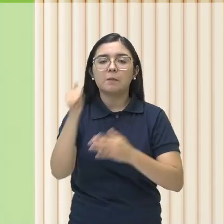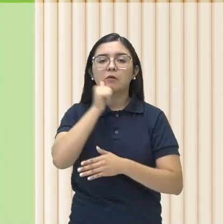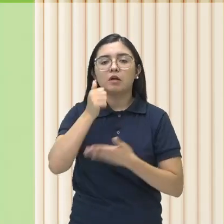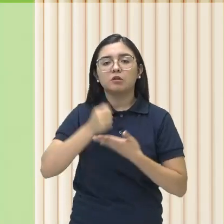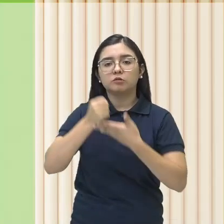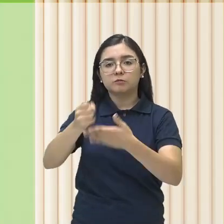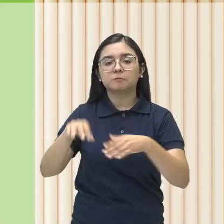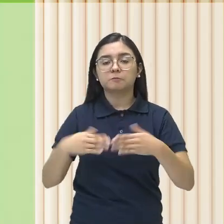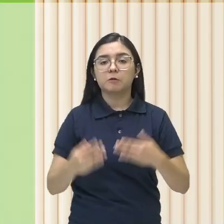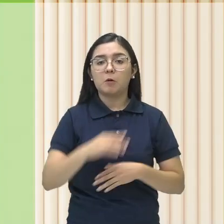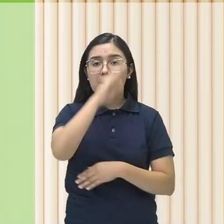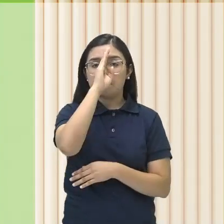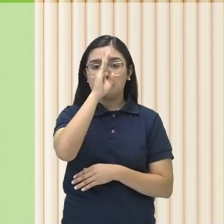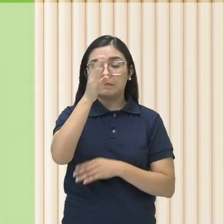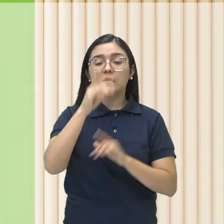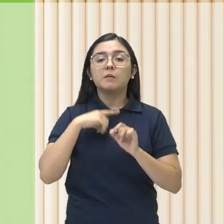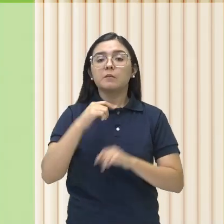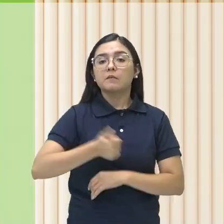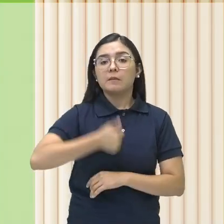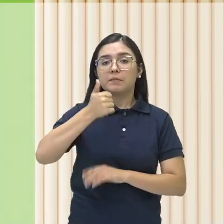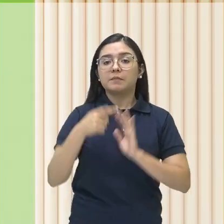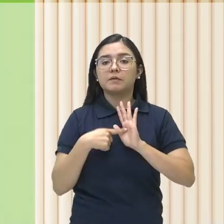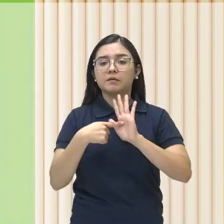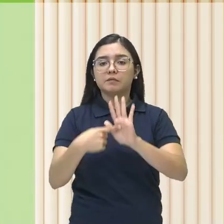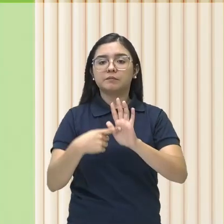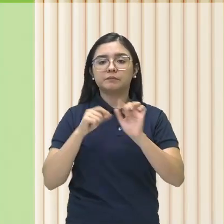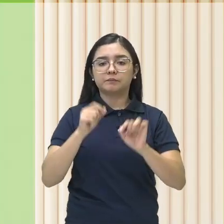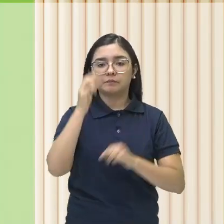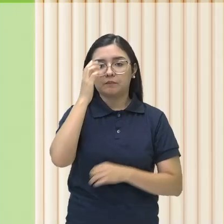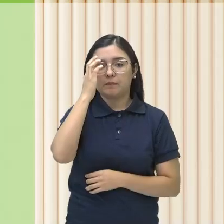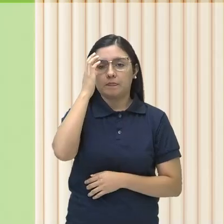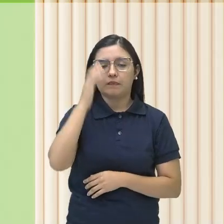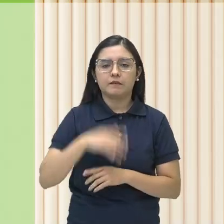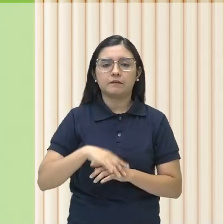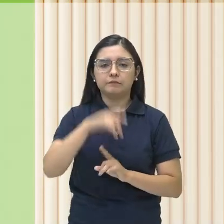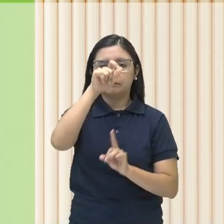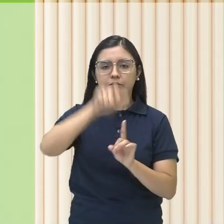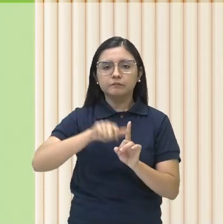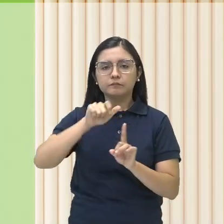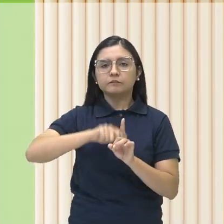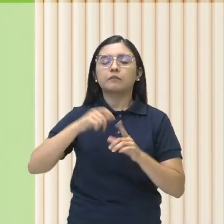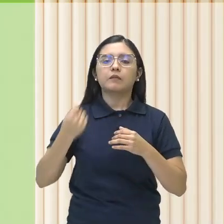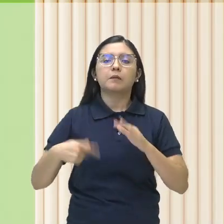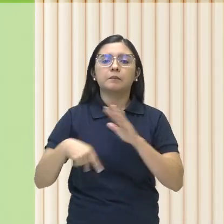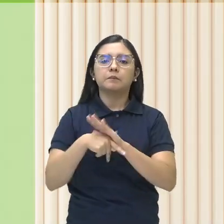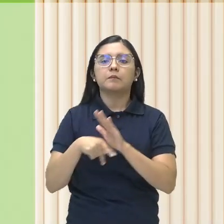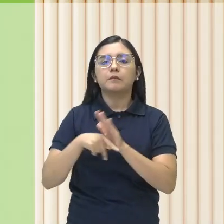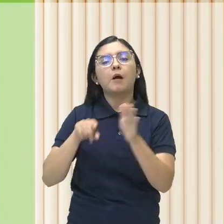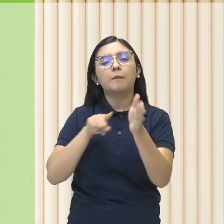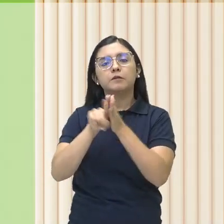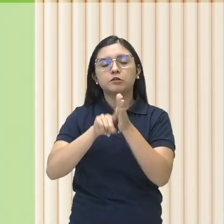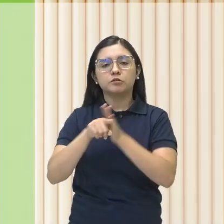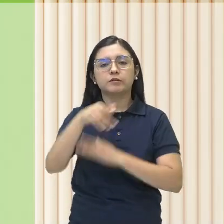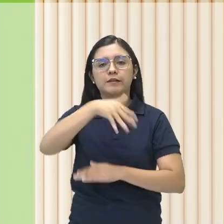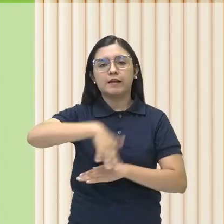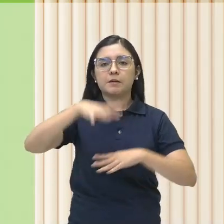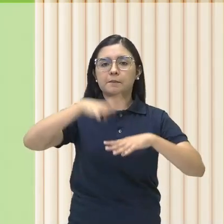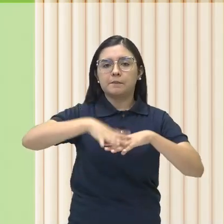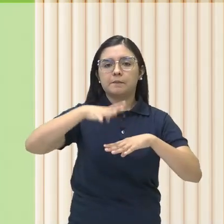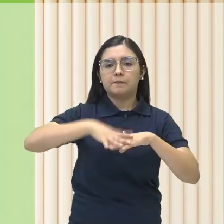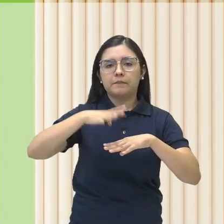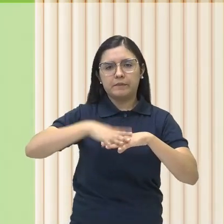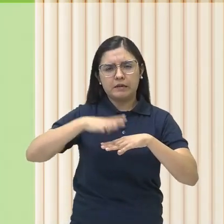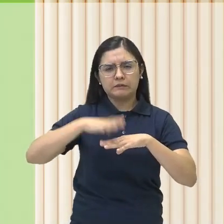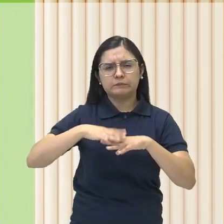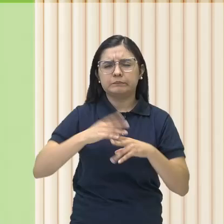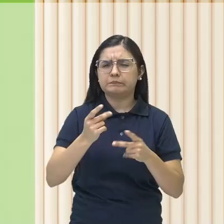E a primeira que eu vou trazer para vocês, ela foi, né, uma matemática importantíssima, lá